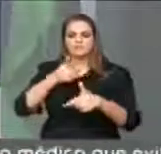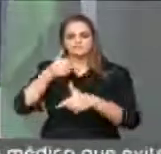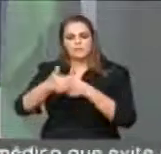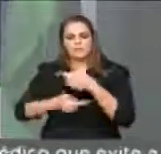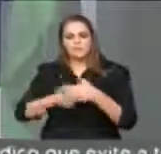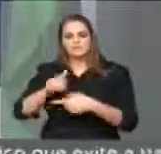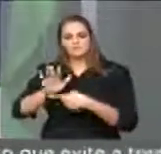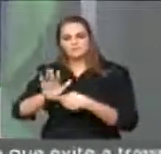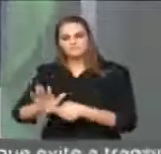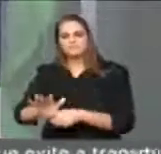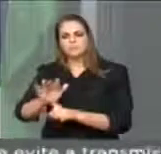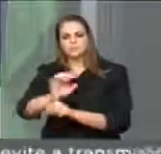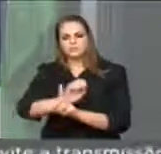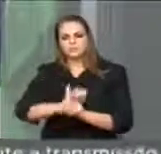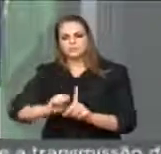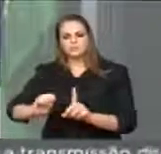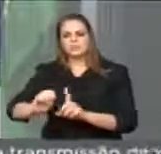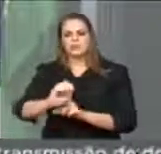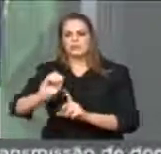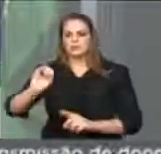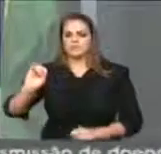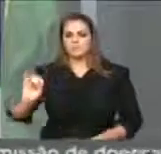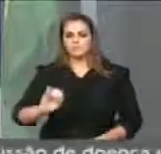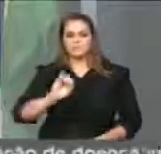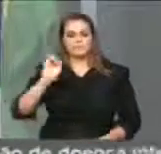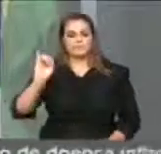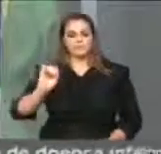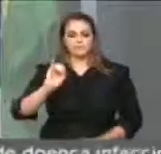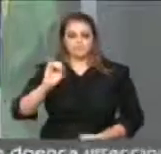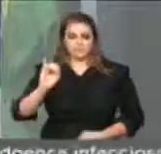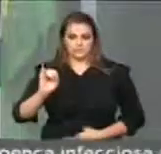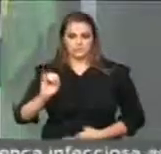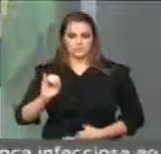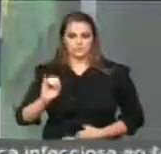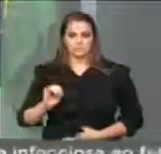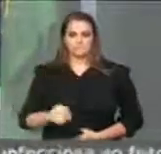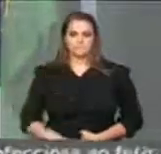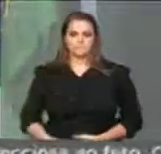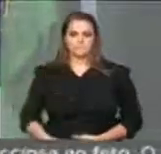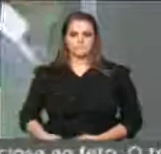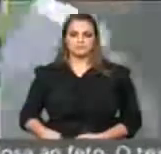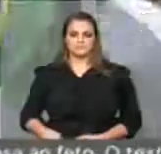de relevância, sendo reconhecido, inclusive, pelas